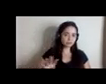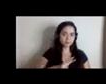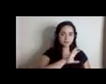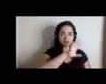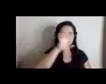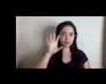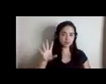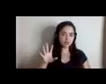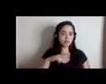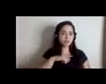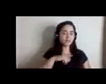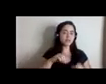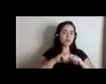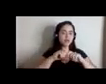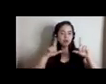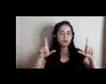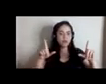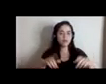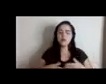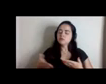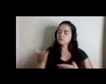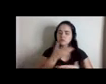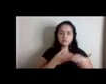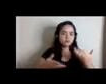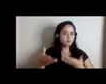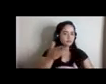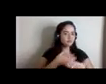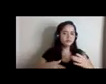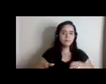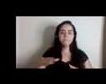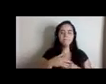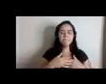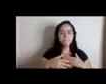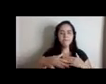na figura, elas continuam.